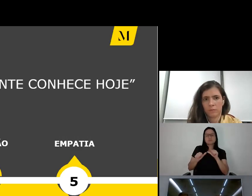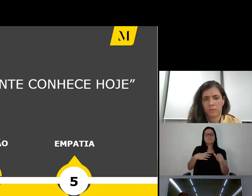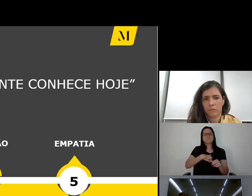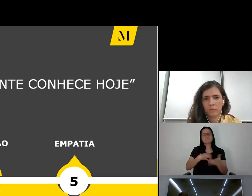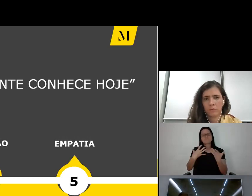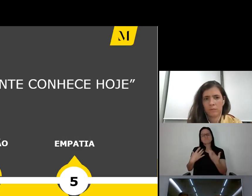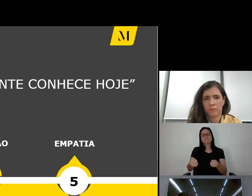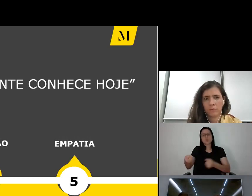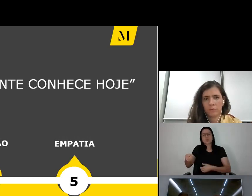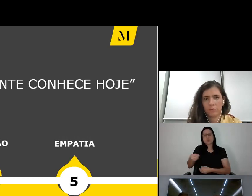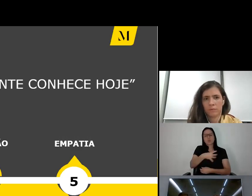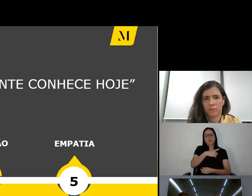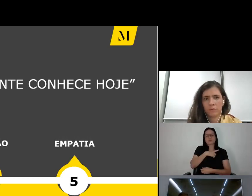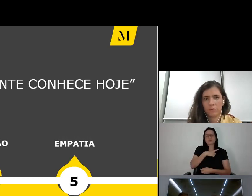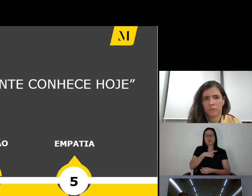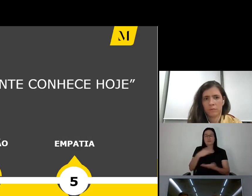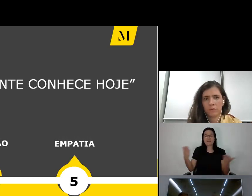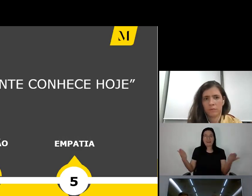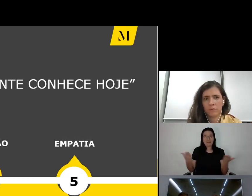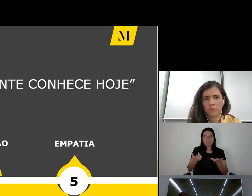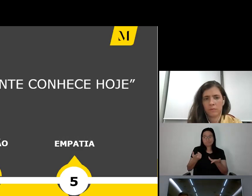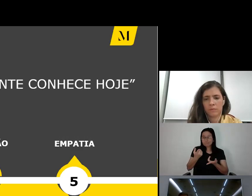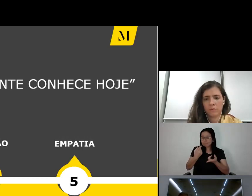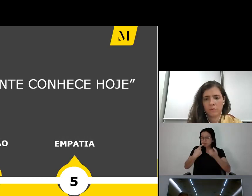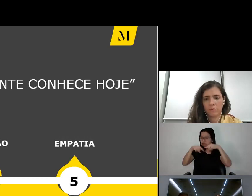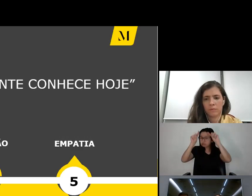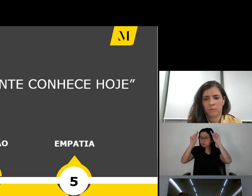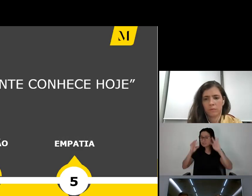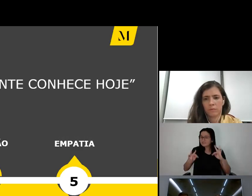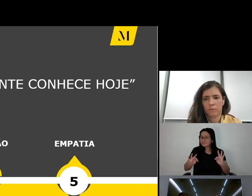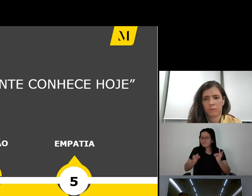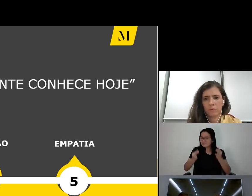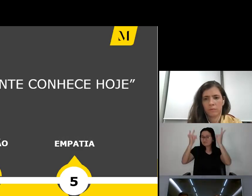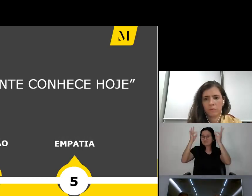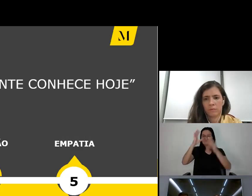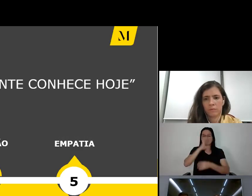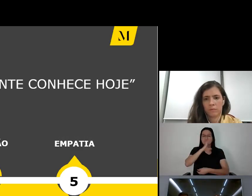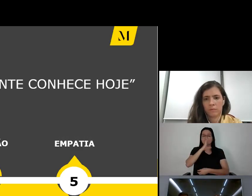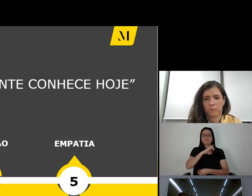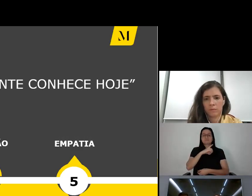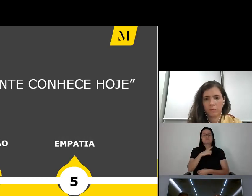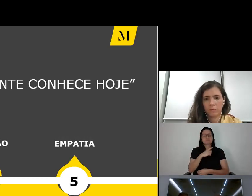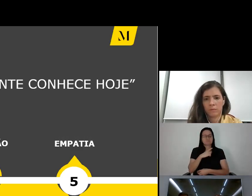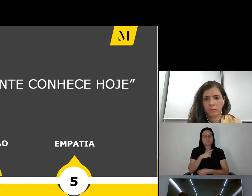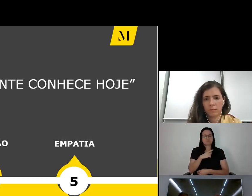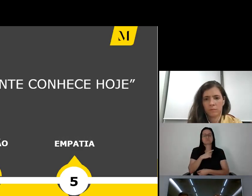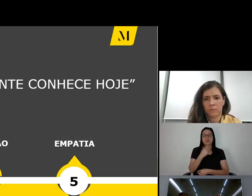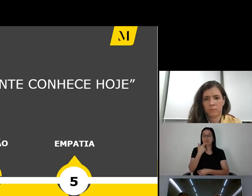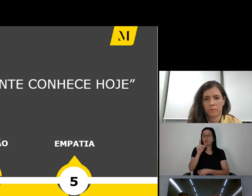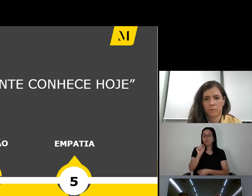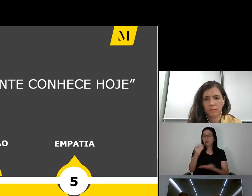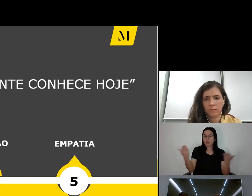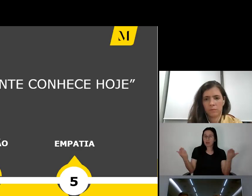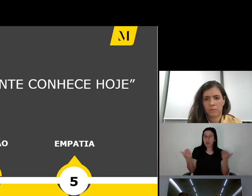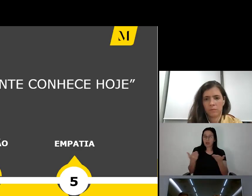agora numa era de uma grande revolução tecnológica. A gente pode até afirmar que as mudanças que a gente